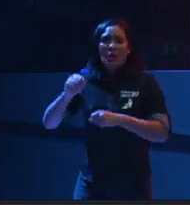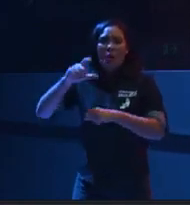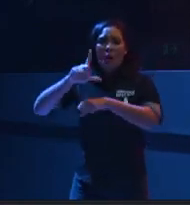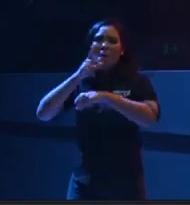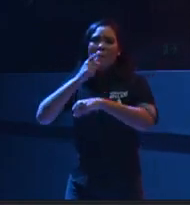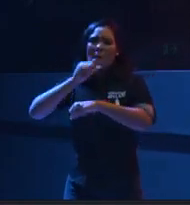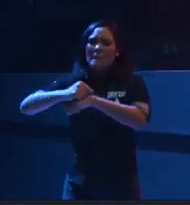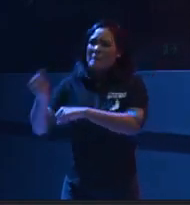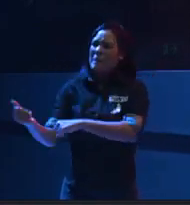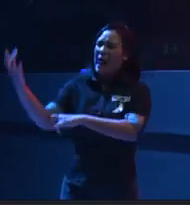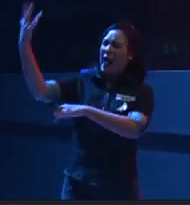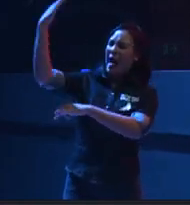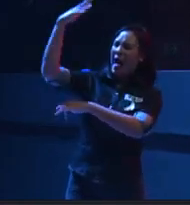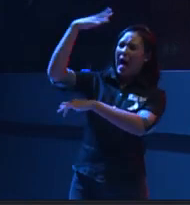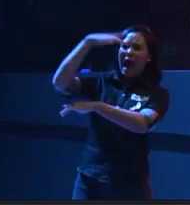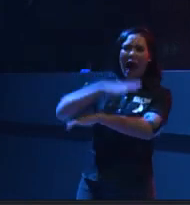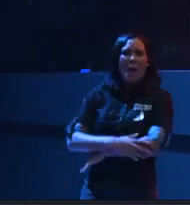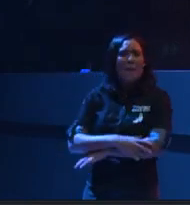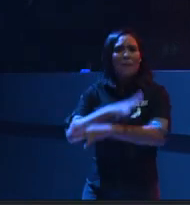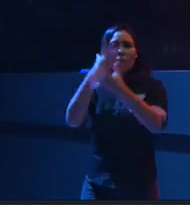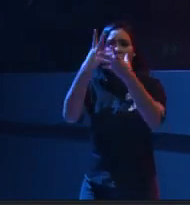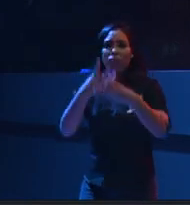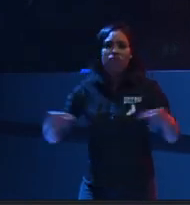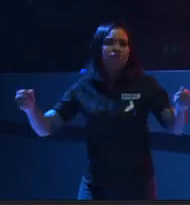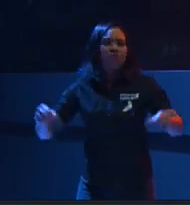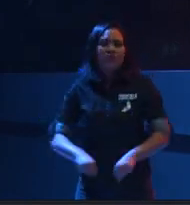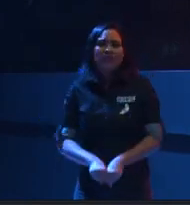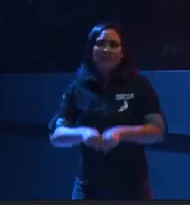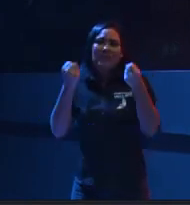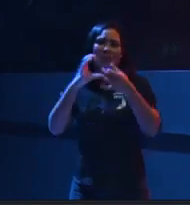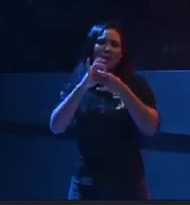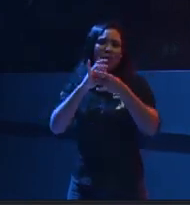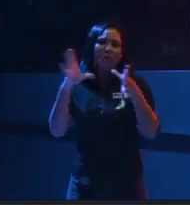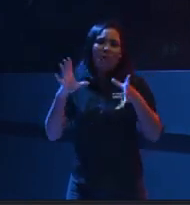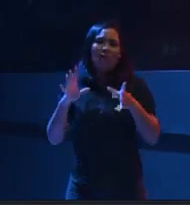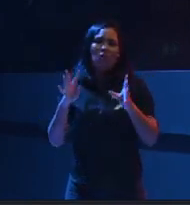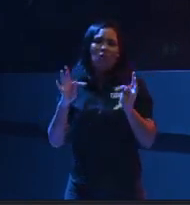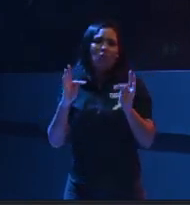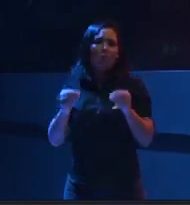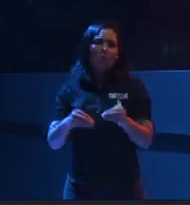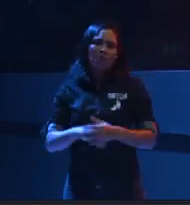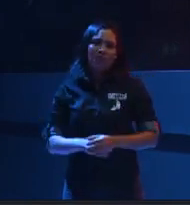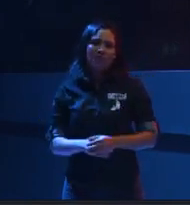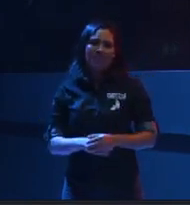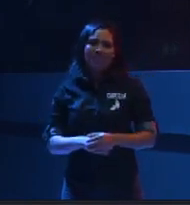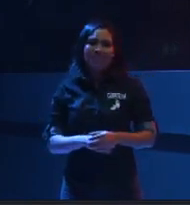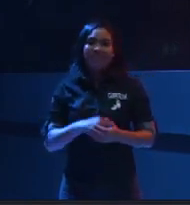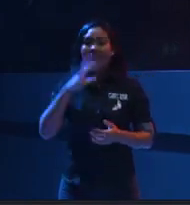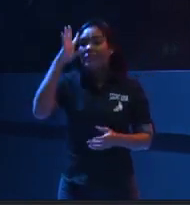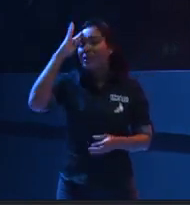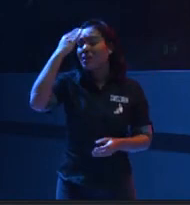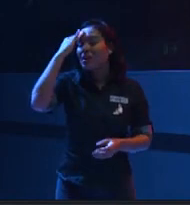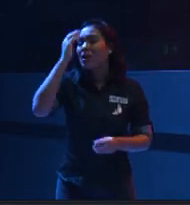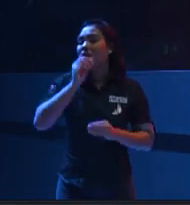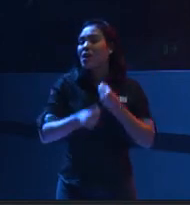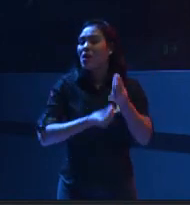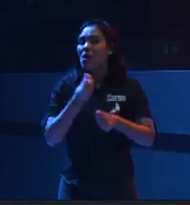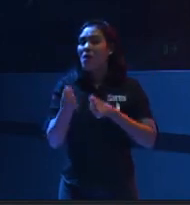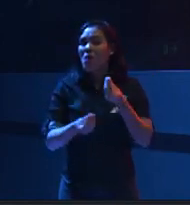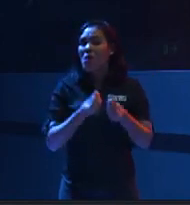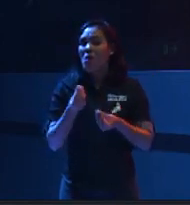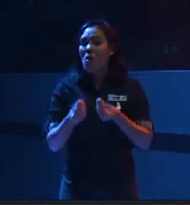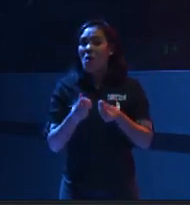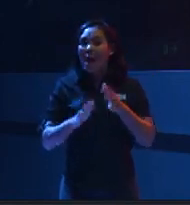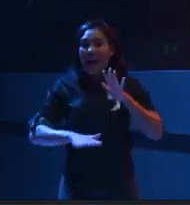seus filhos tinham nessa festa coisas que a gente não sabe explicar o que acontecia além da bebedeira porque eles faziam isso E o